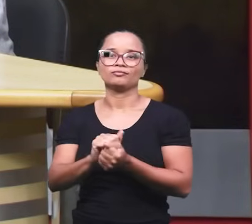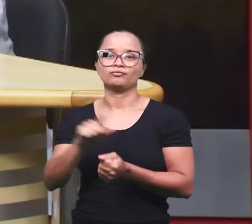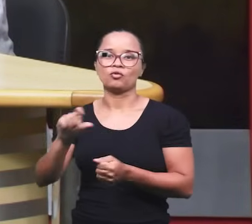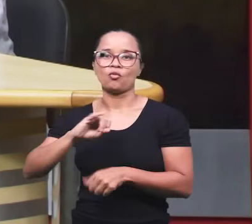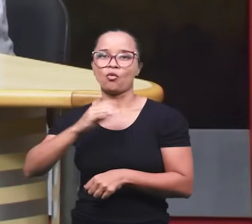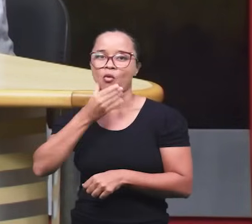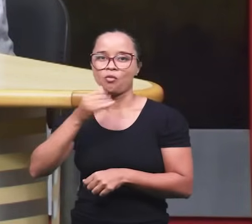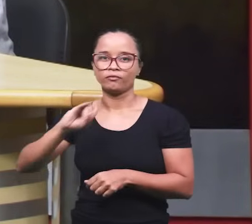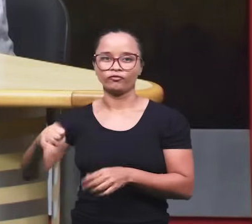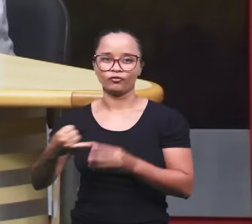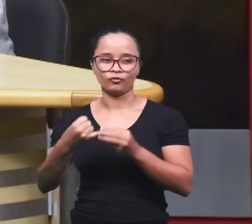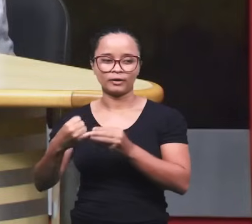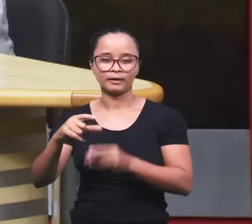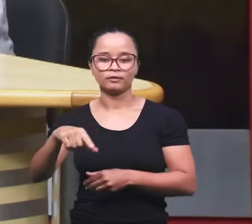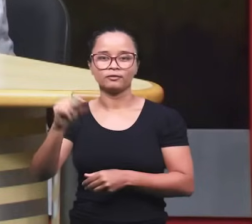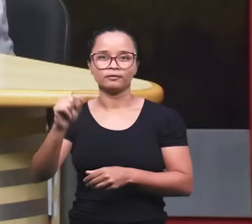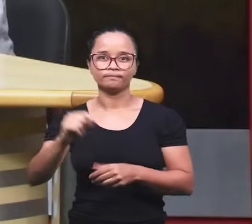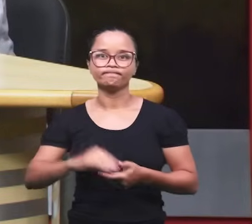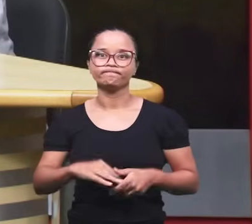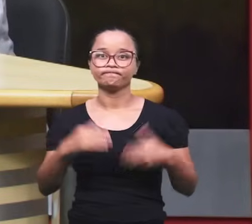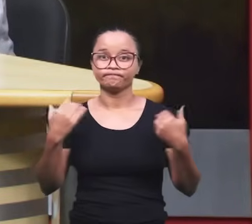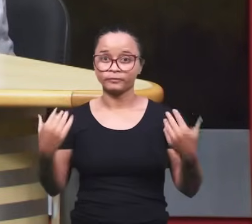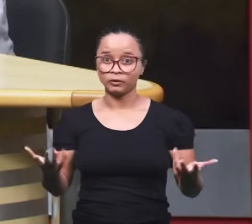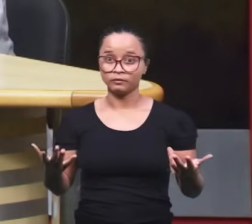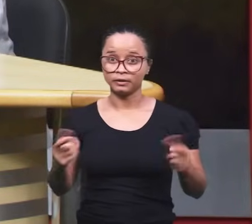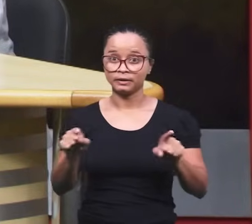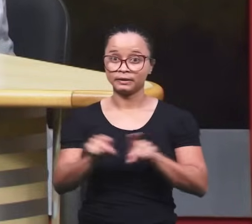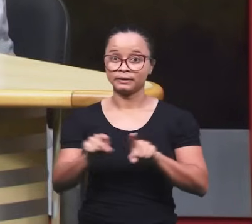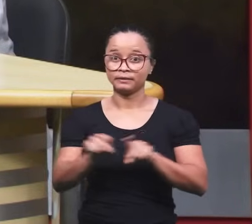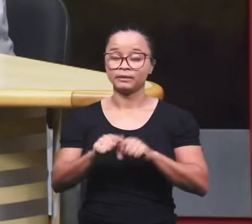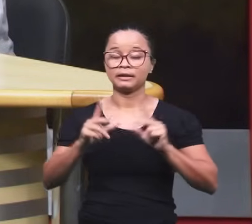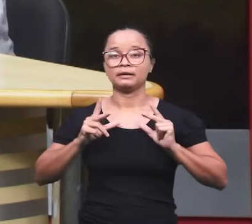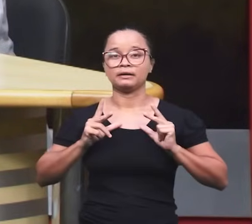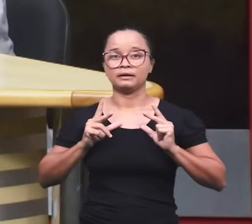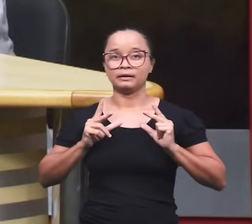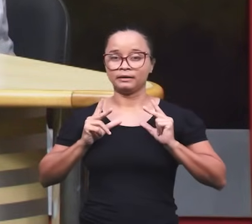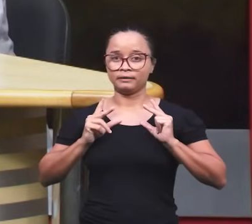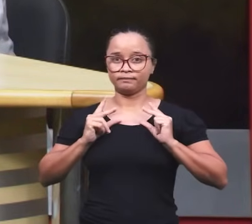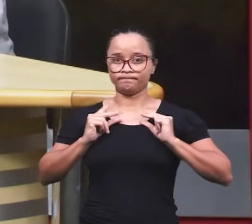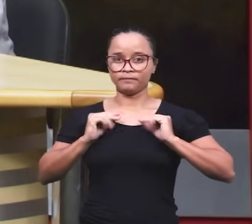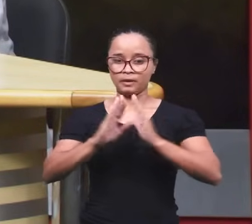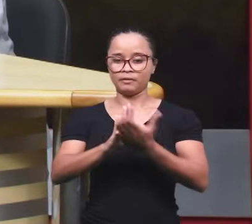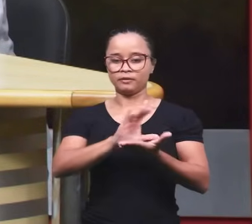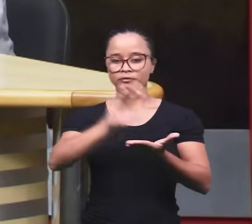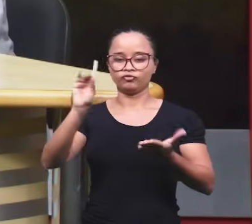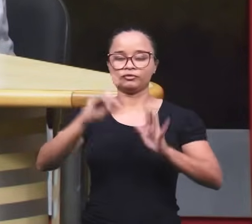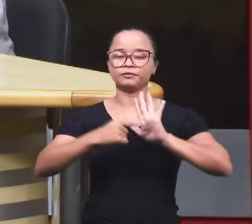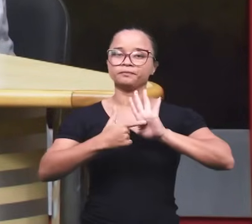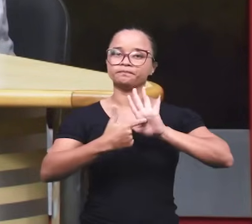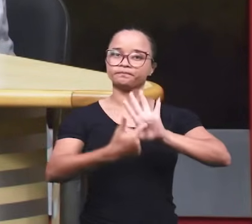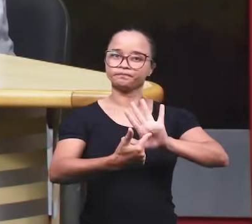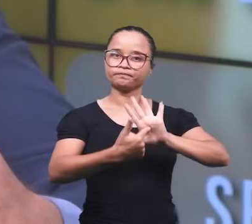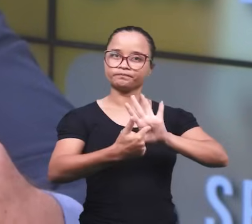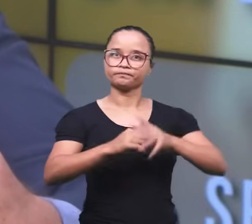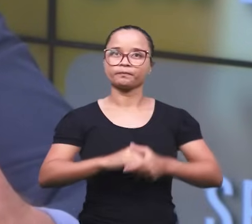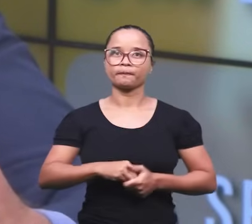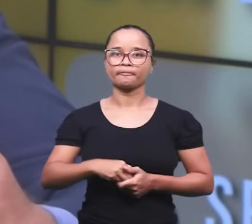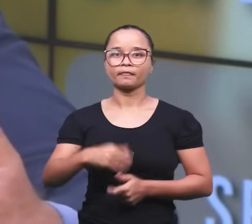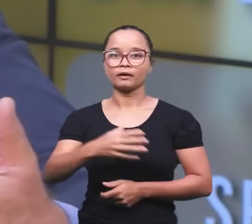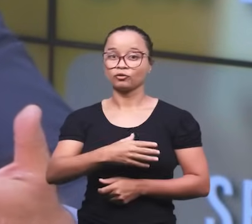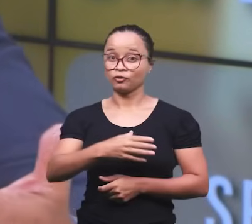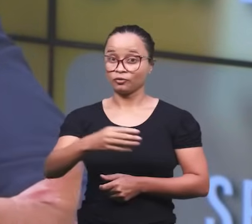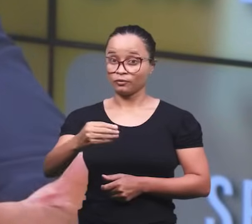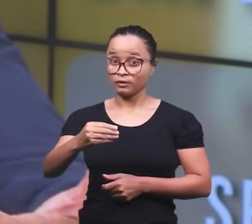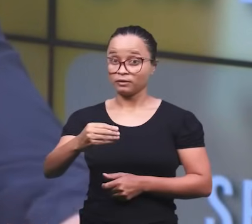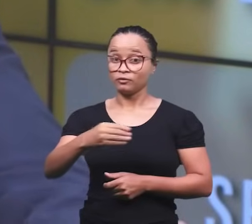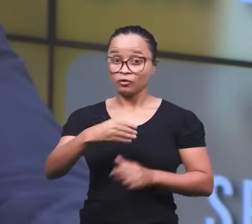ele tava tomando e e e no âmbito da da herança né A Bíblia diz assim né que os nossos